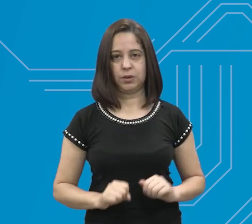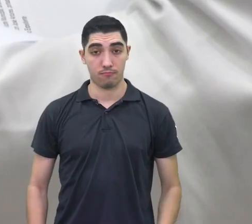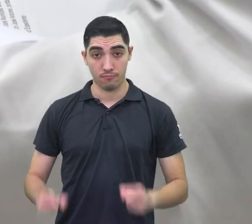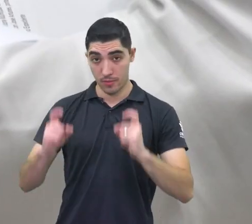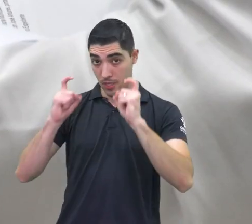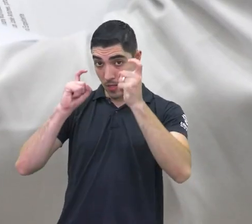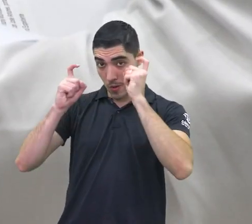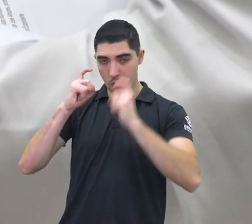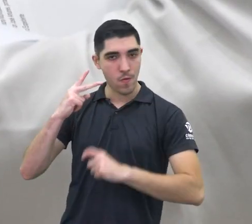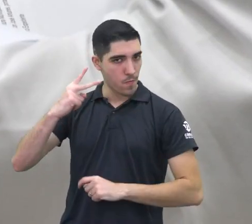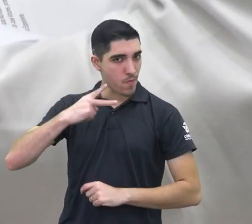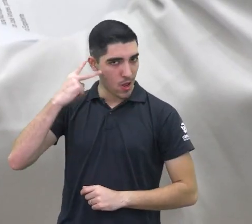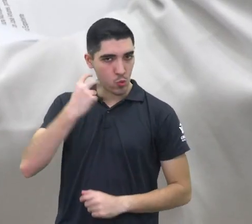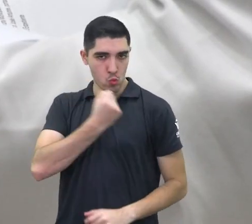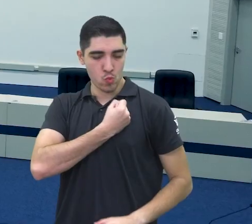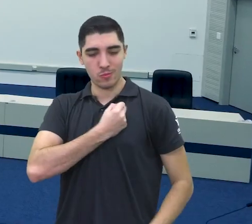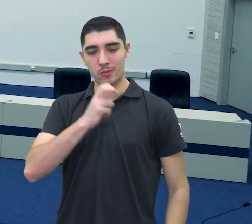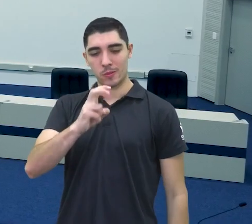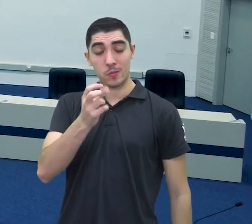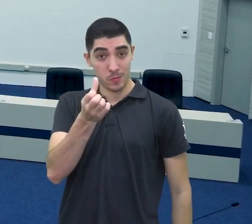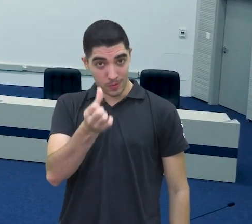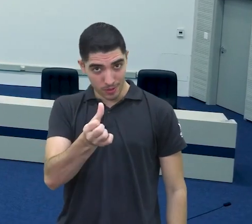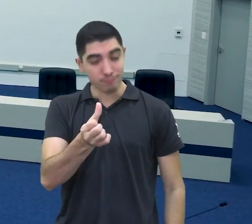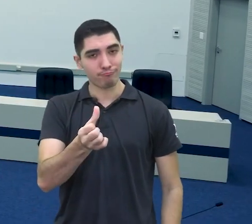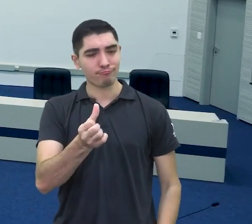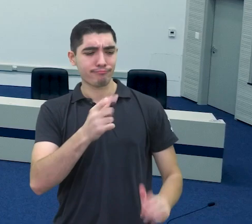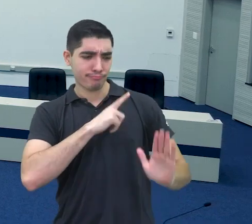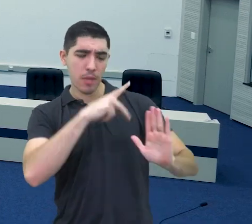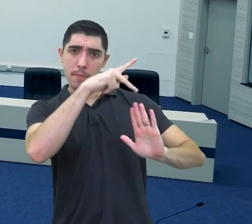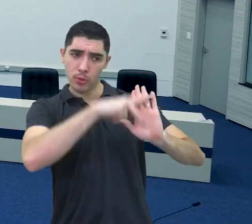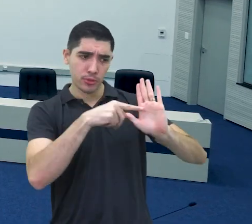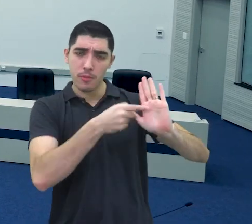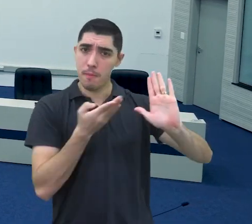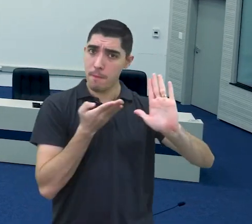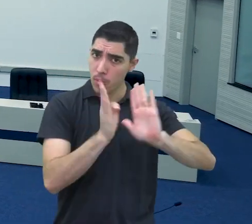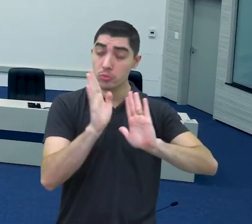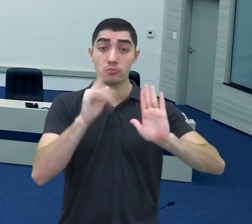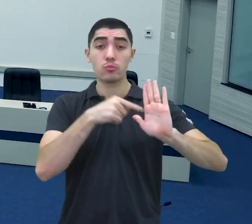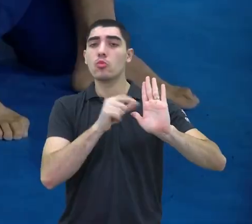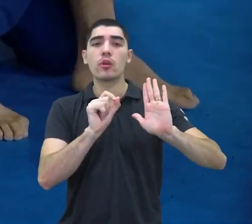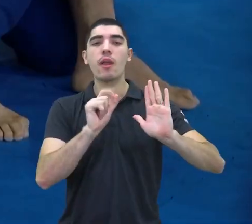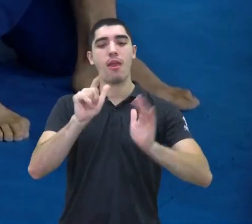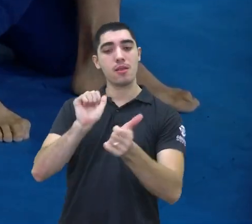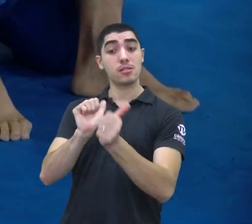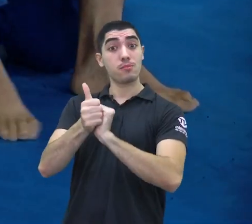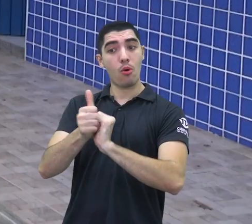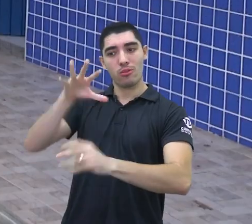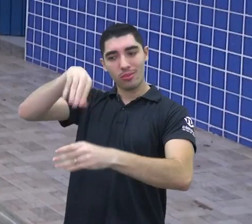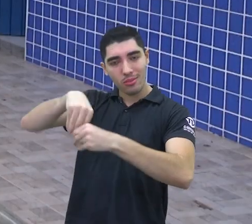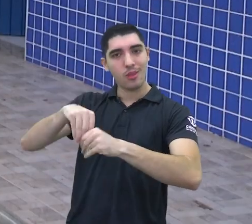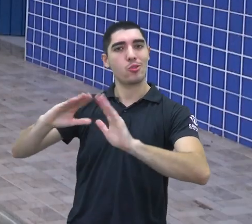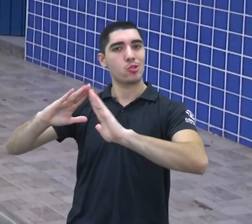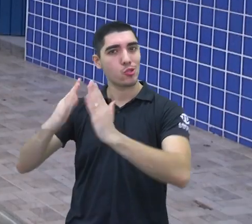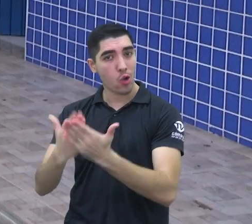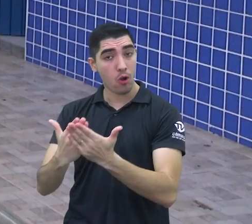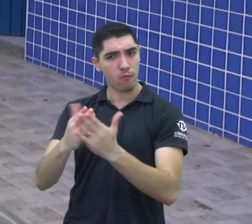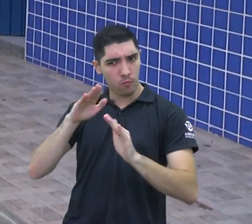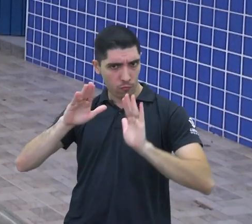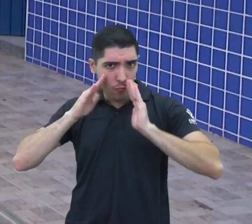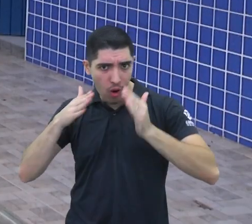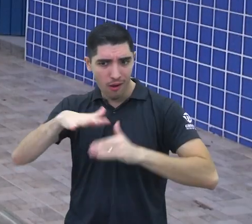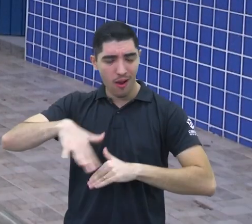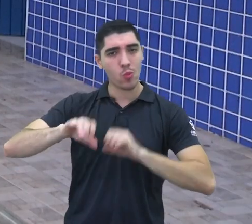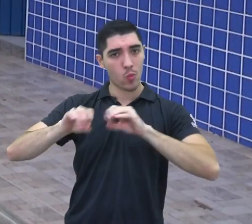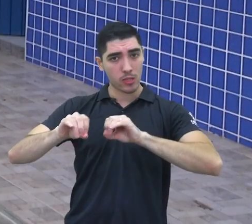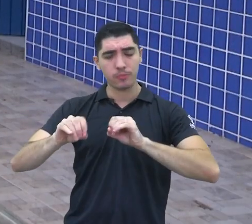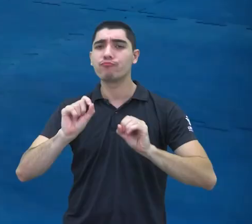lei. Entre os projetos aprovados na 56ª sessão do ano está uma proposta que alia esporte e educação. É a